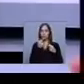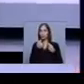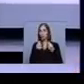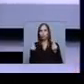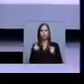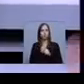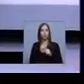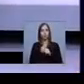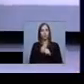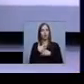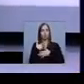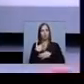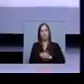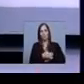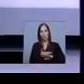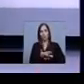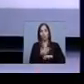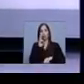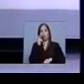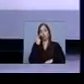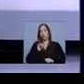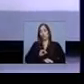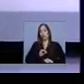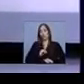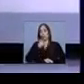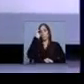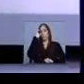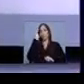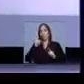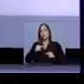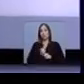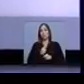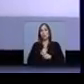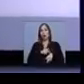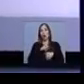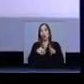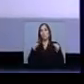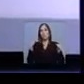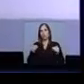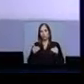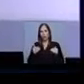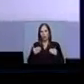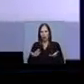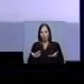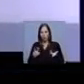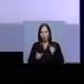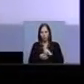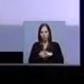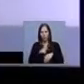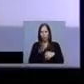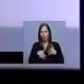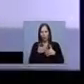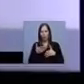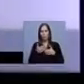desgastante site é o mesmo mas na minha vida quer dizer quando pensava que ia começar a trabalhar menos horas toda a trabalhar cada vez mais horas um pouco mais velho que